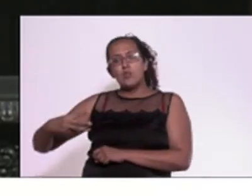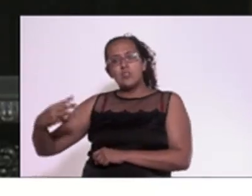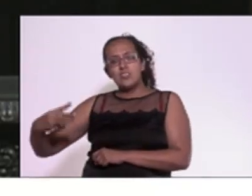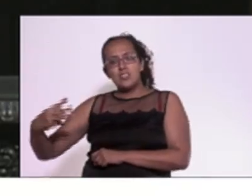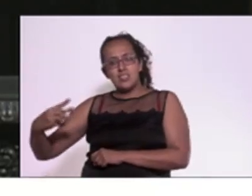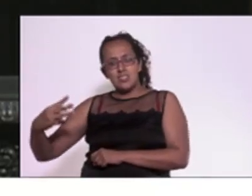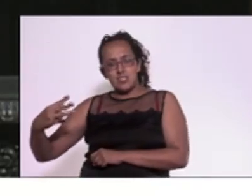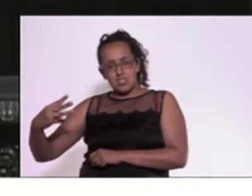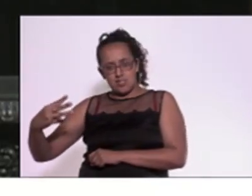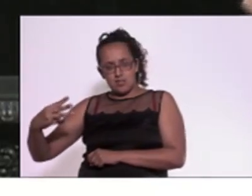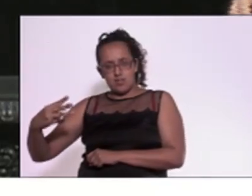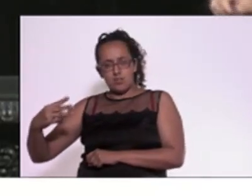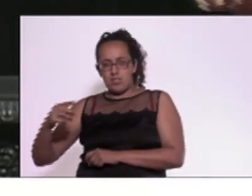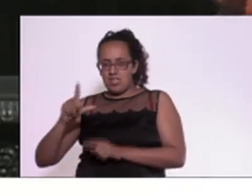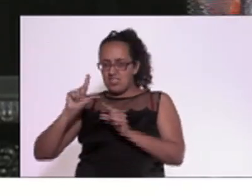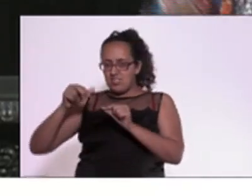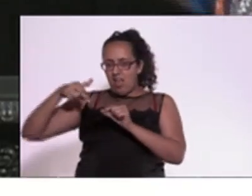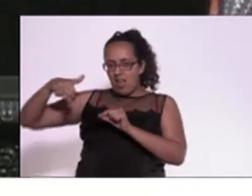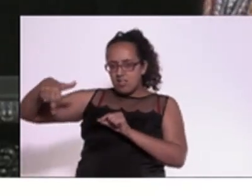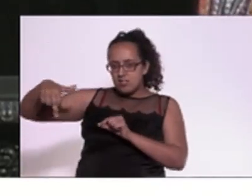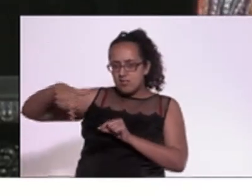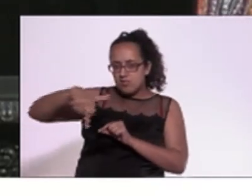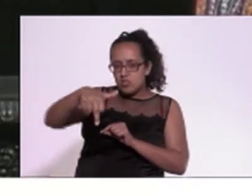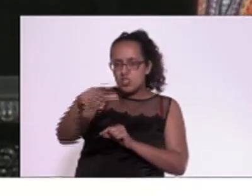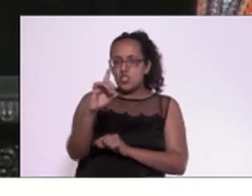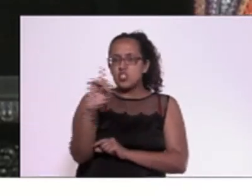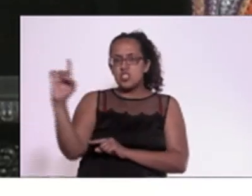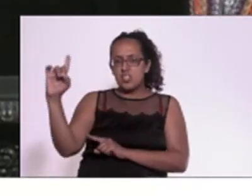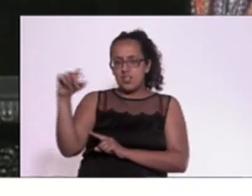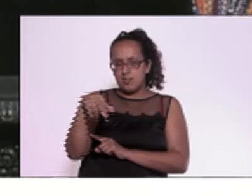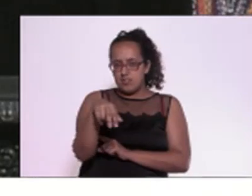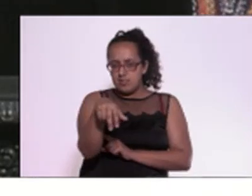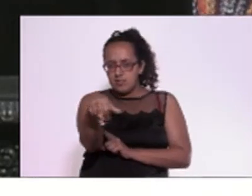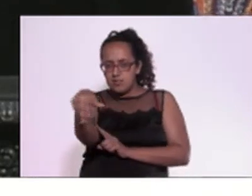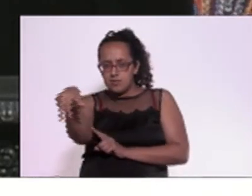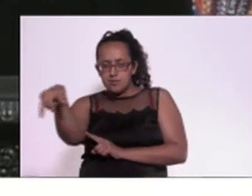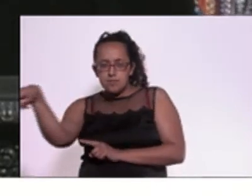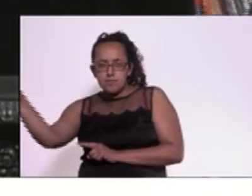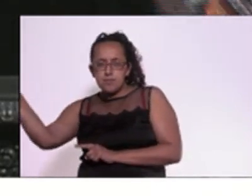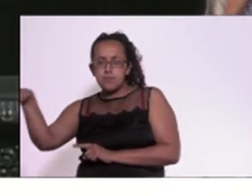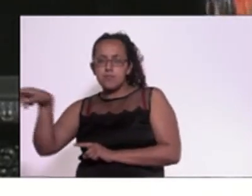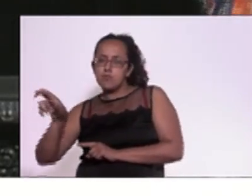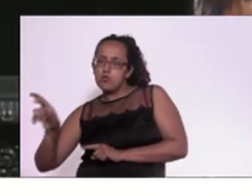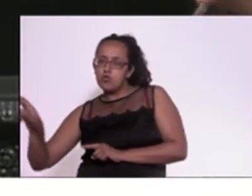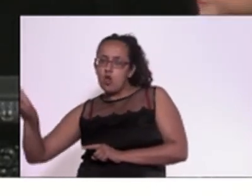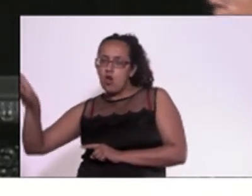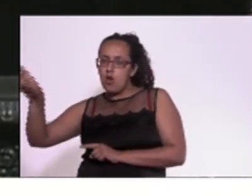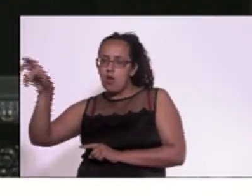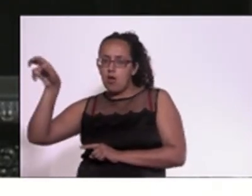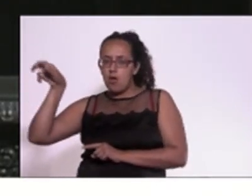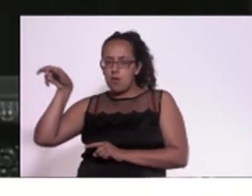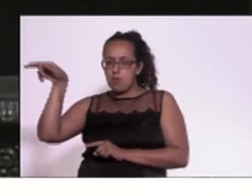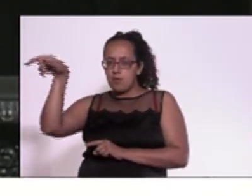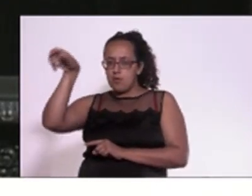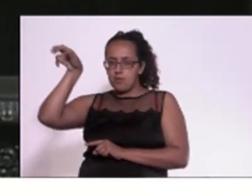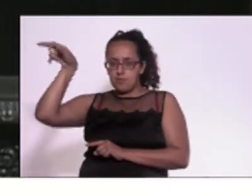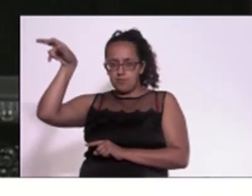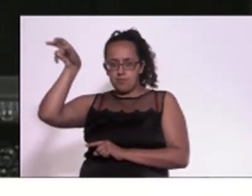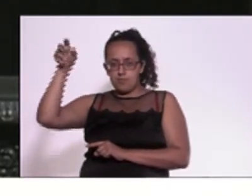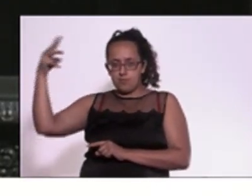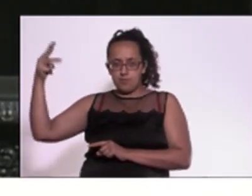Inventei um futuro movimento chamado Surto e ocupamos como arte o 5º andar do prédio novo, à época no